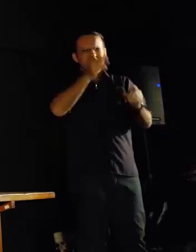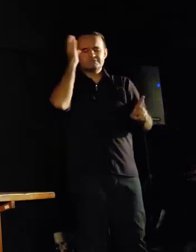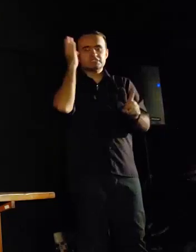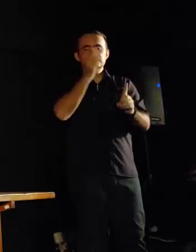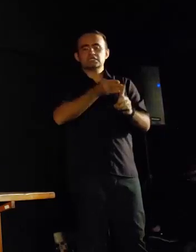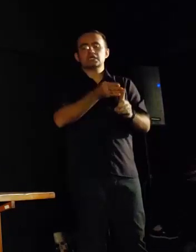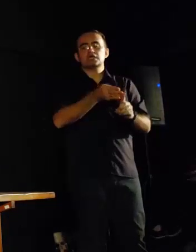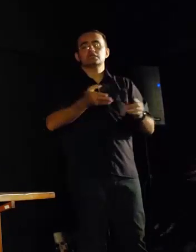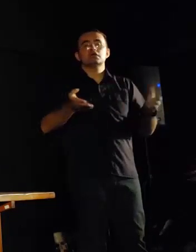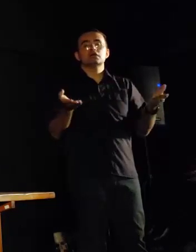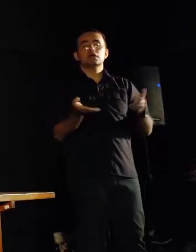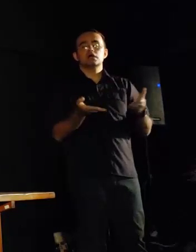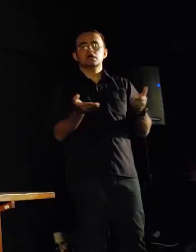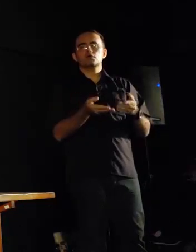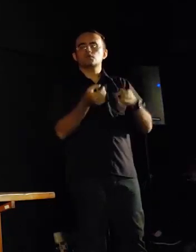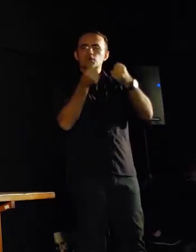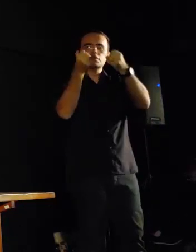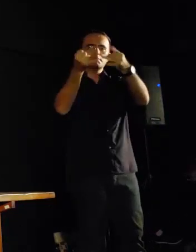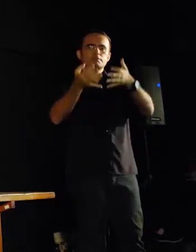mais